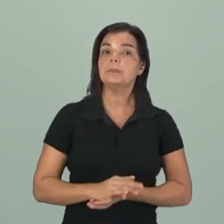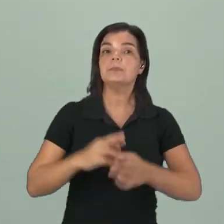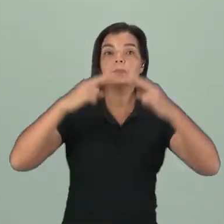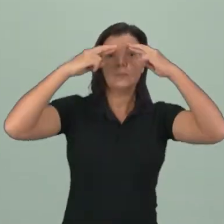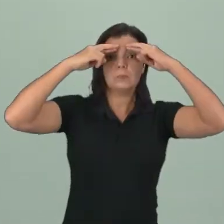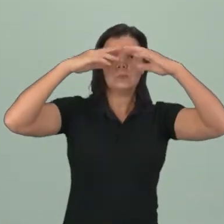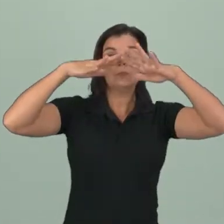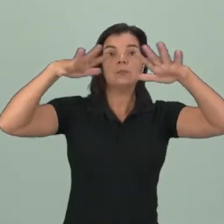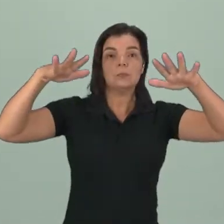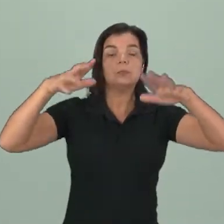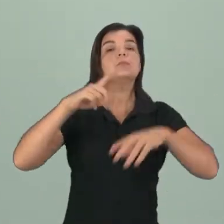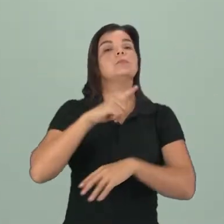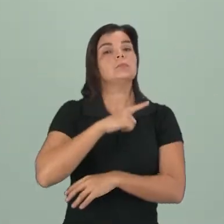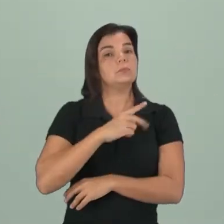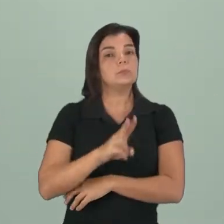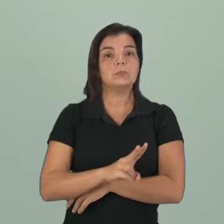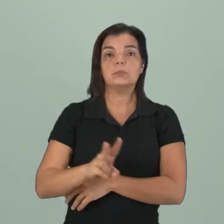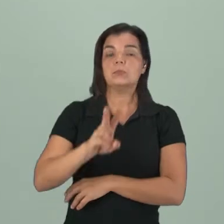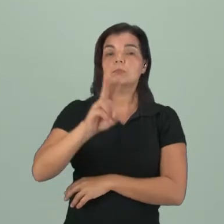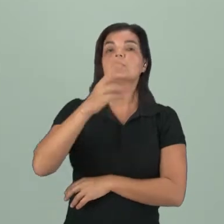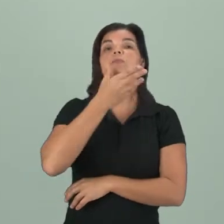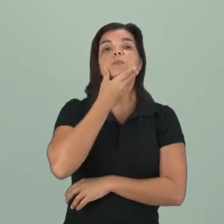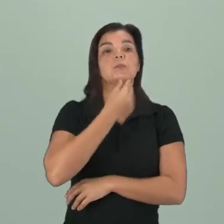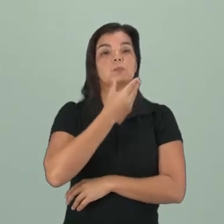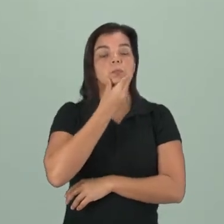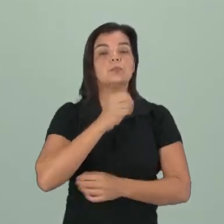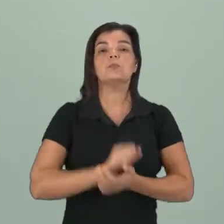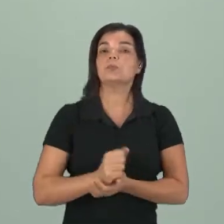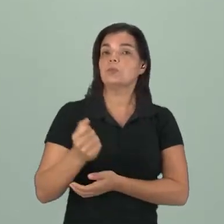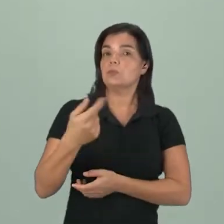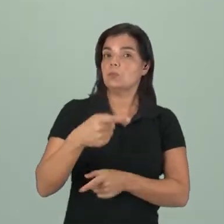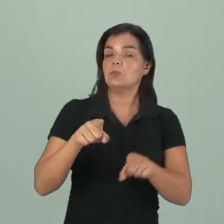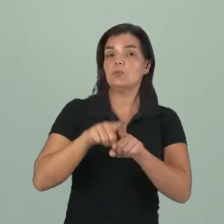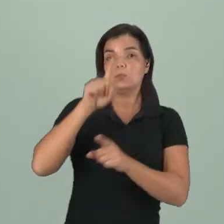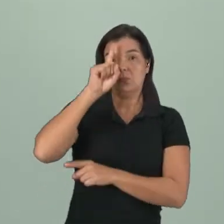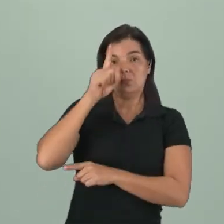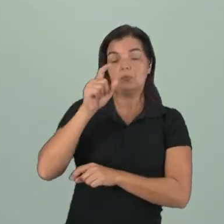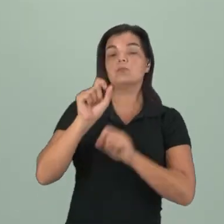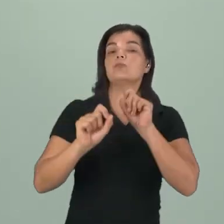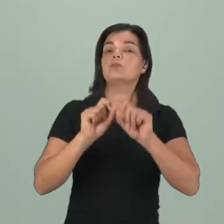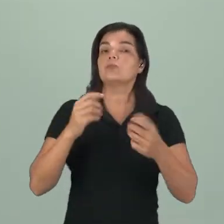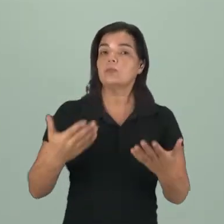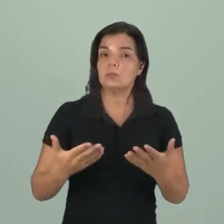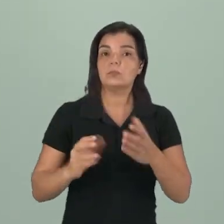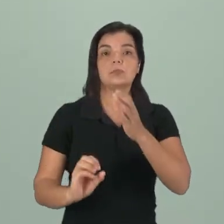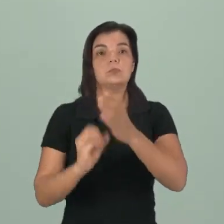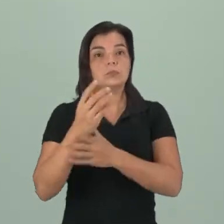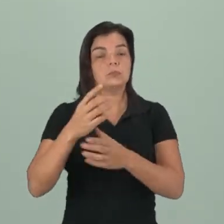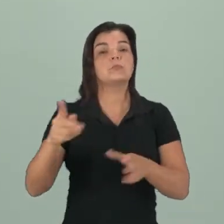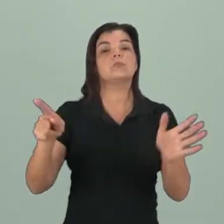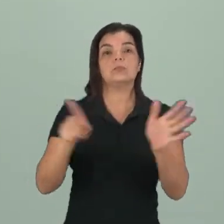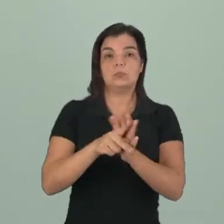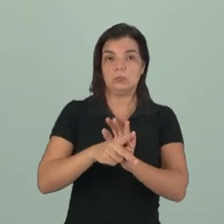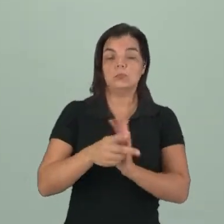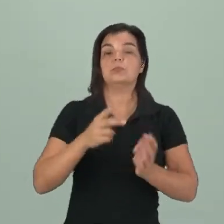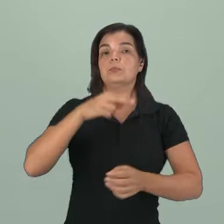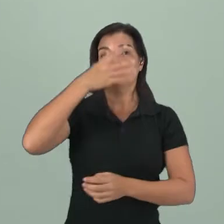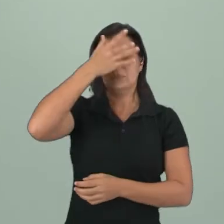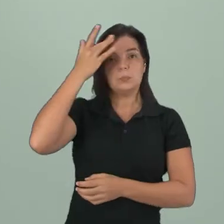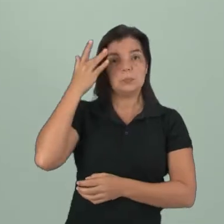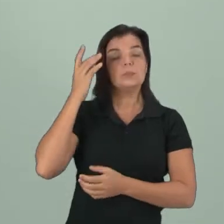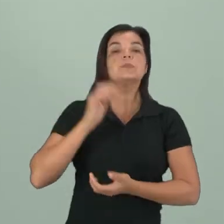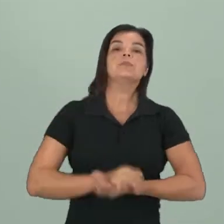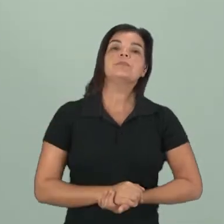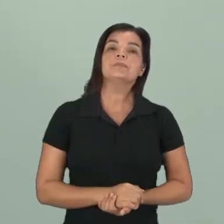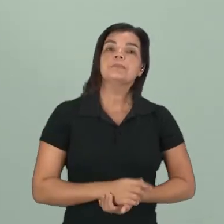Renascimento a gente vai ter essa valorização mais do homem como dono e como criador de si próprio, certo? Que